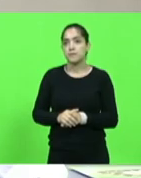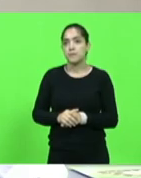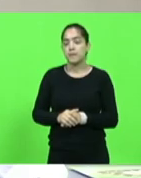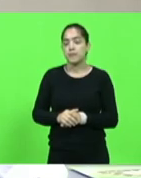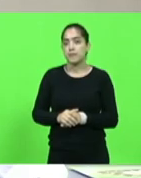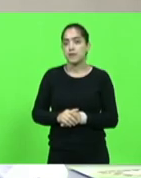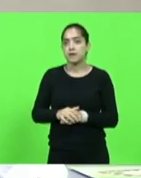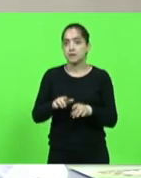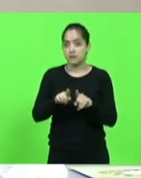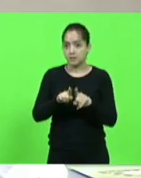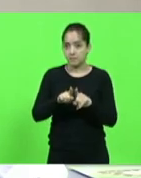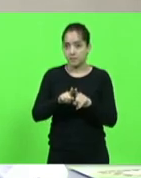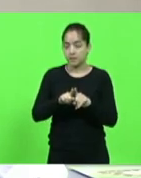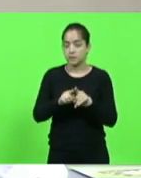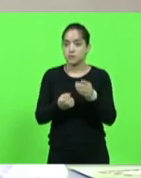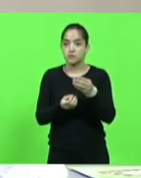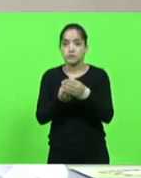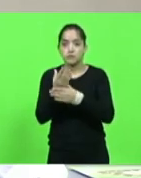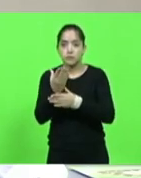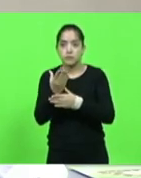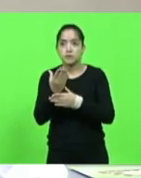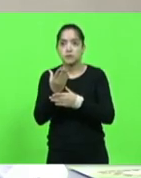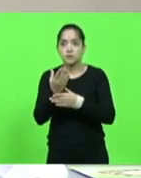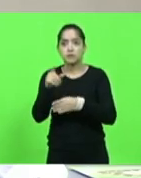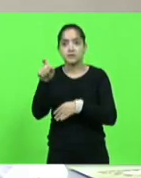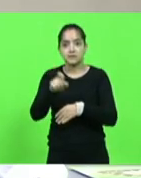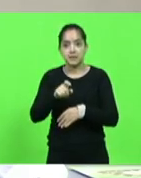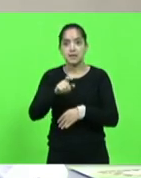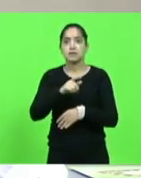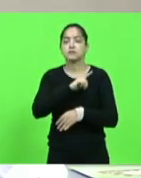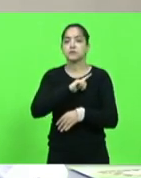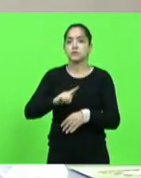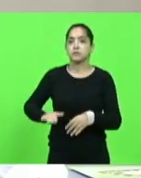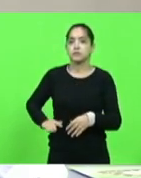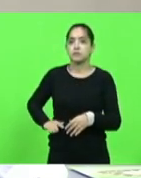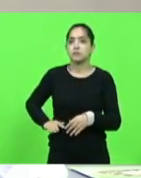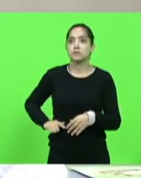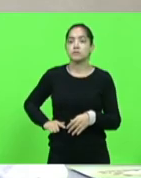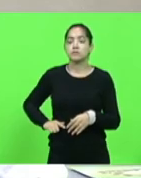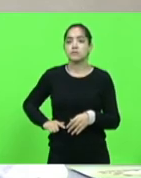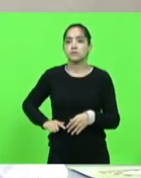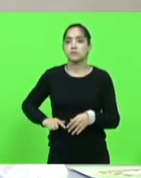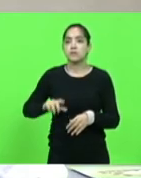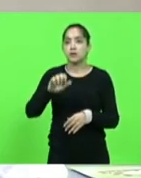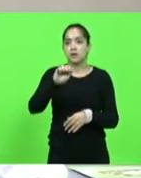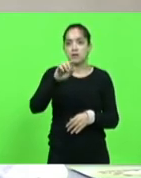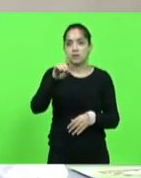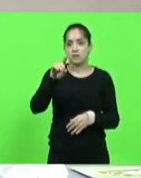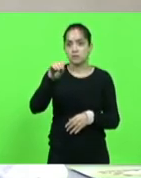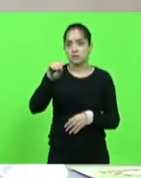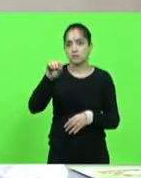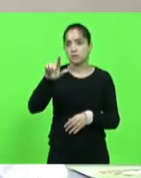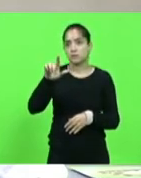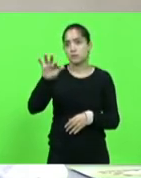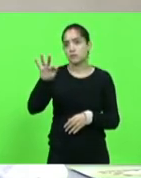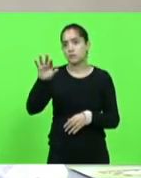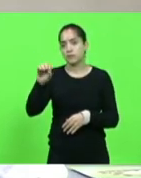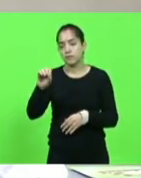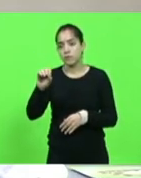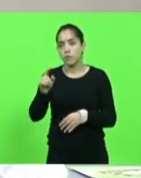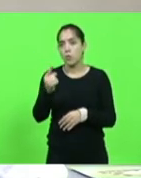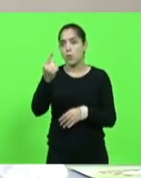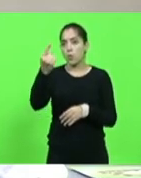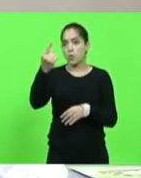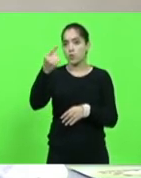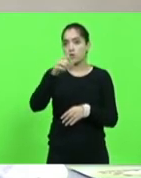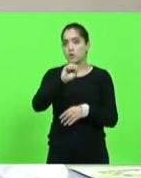Entre os fundadores, os ex-governadores Adolfo Conder Nereu Ramos, único catarinense a chegar